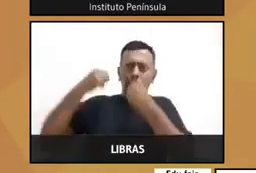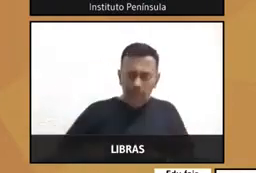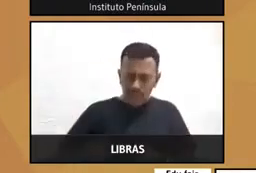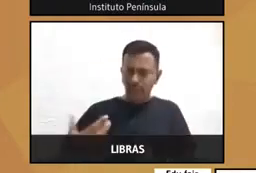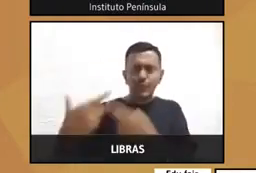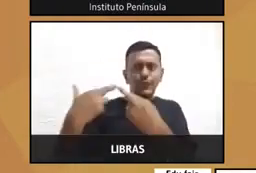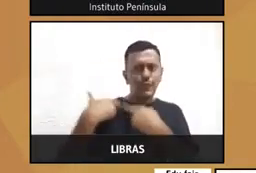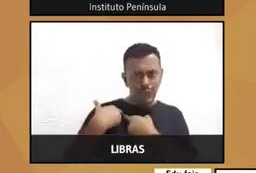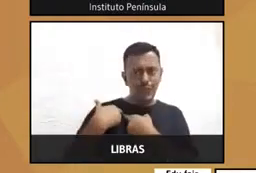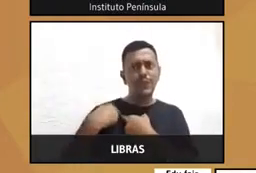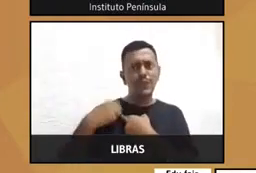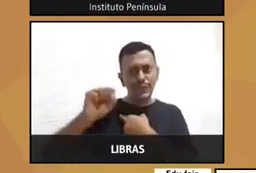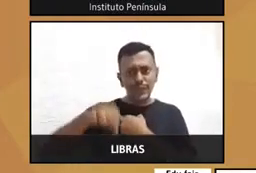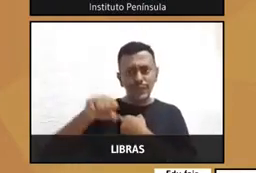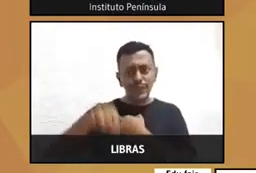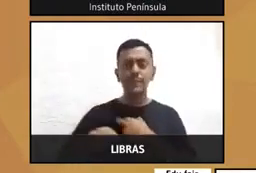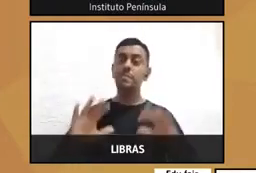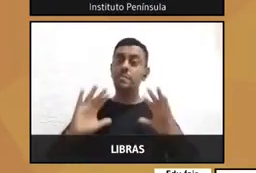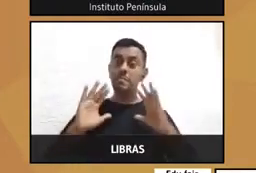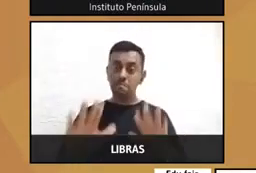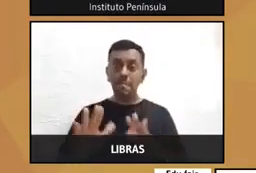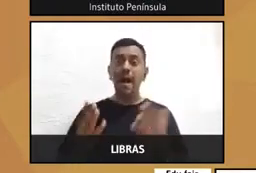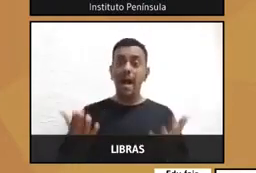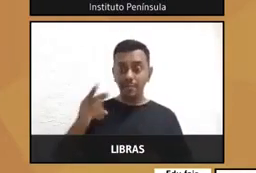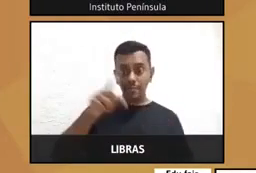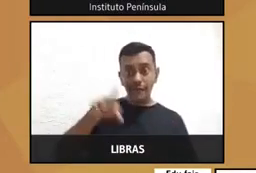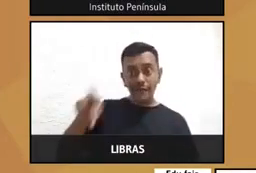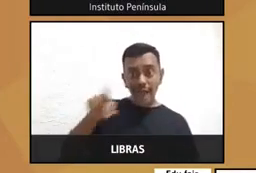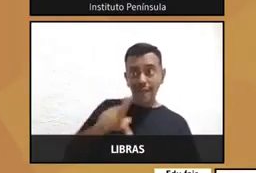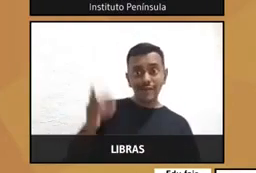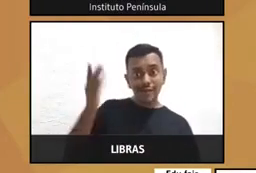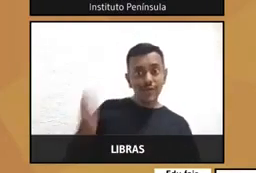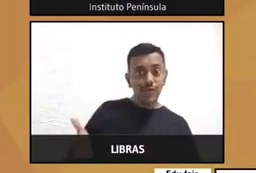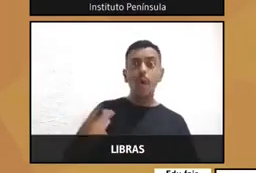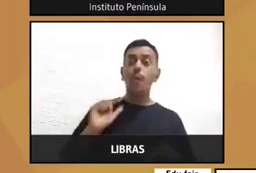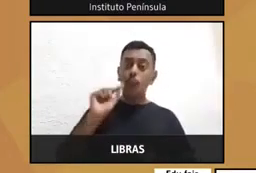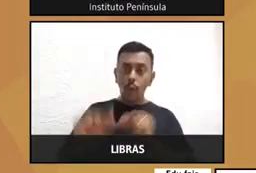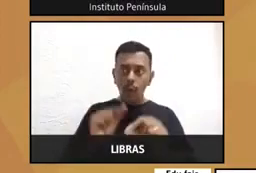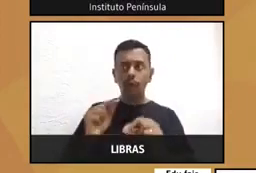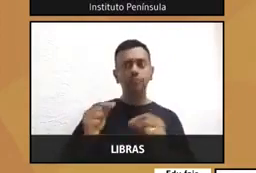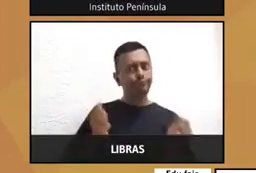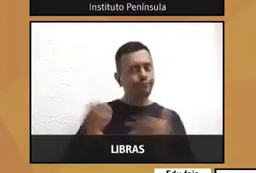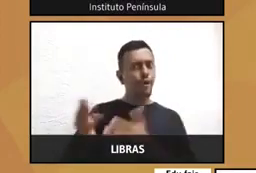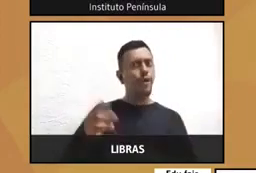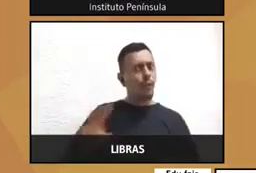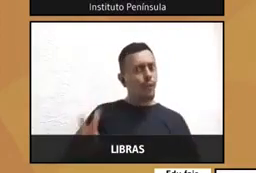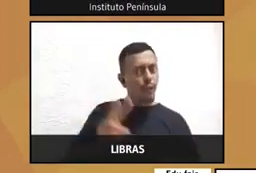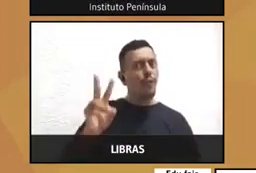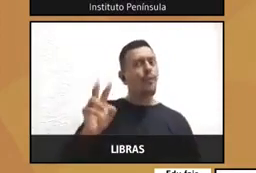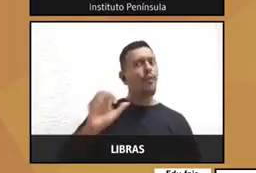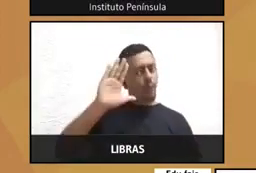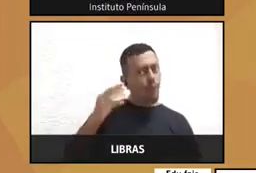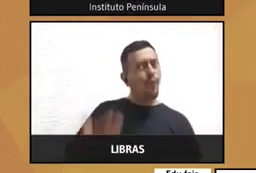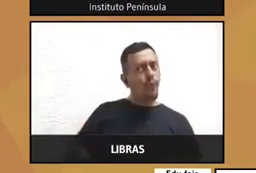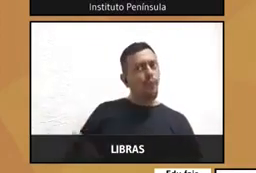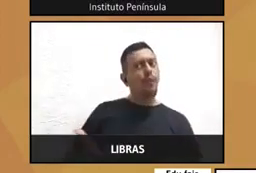E os professores estão sendo mais valorizados.